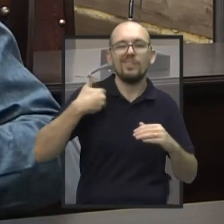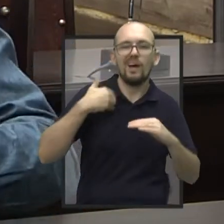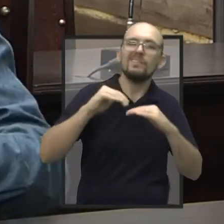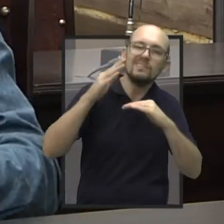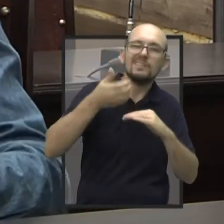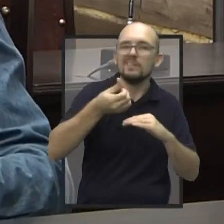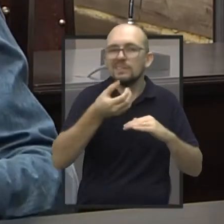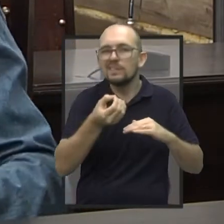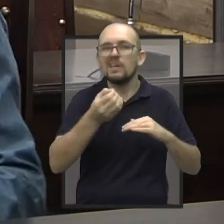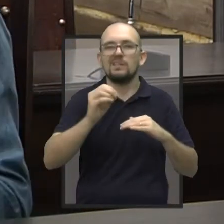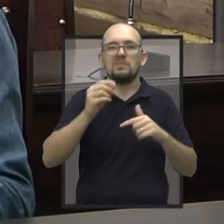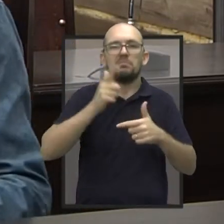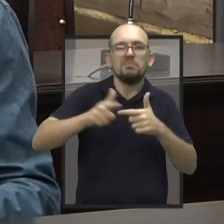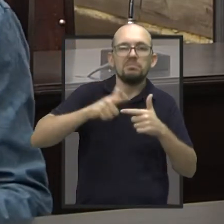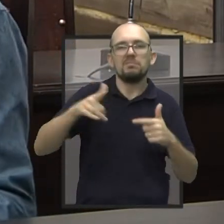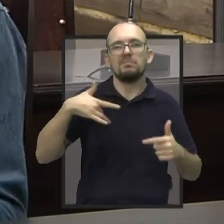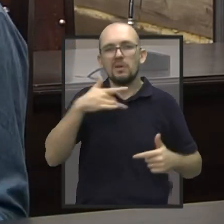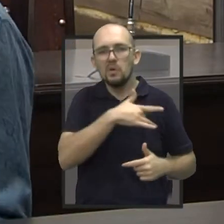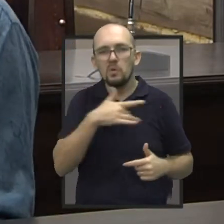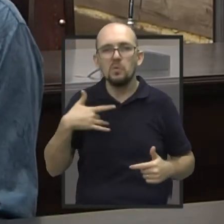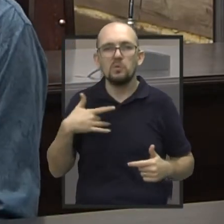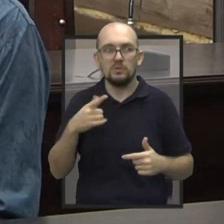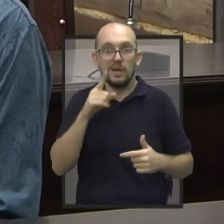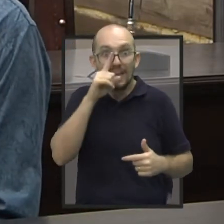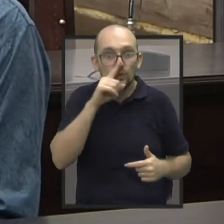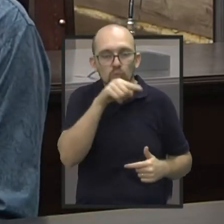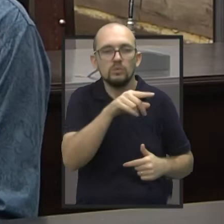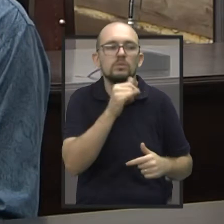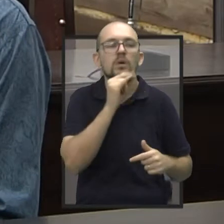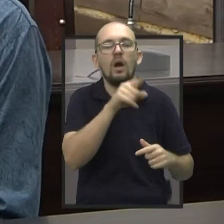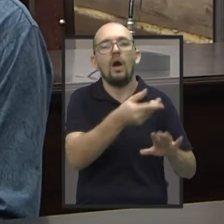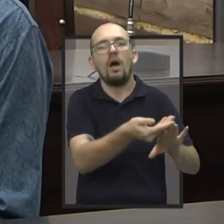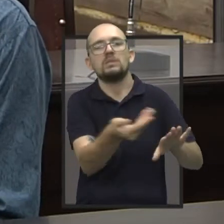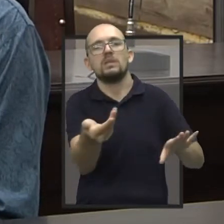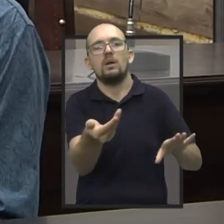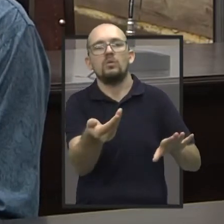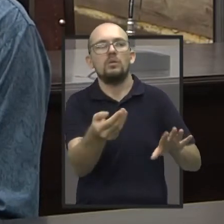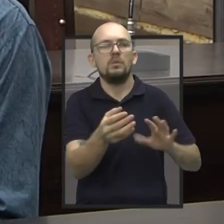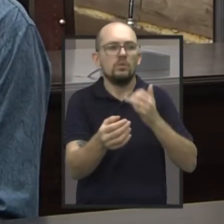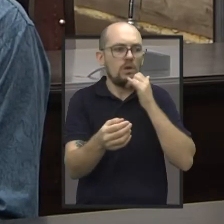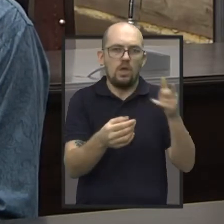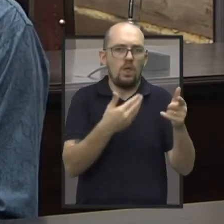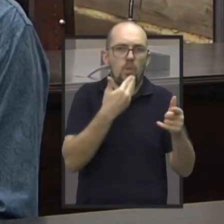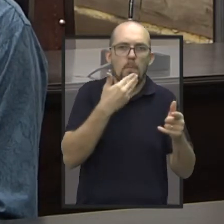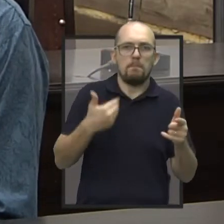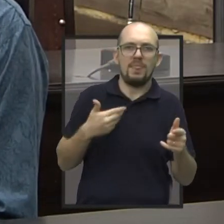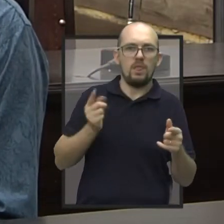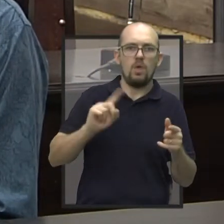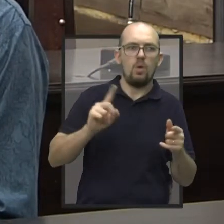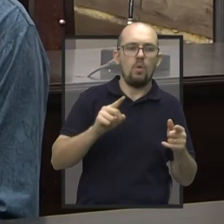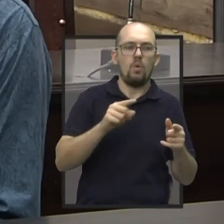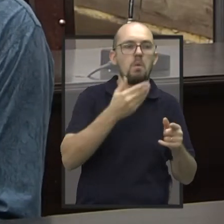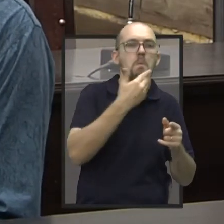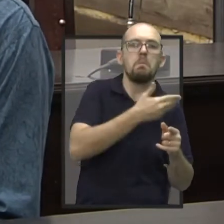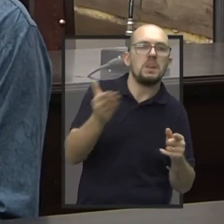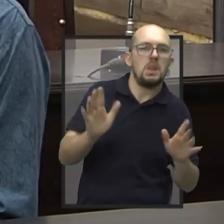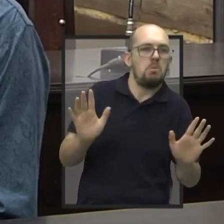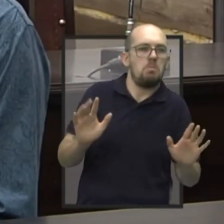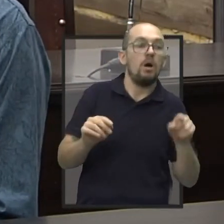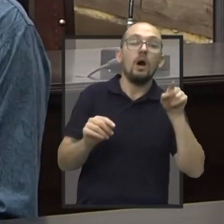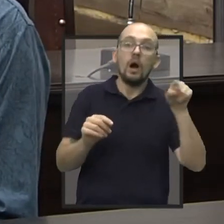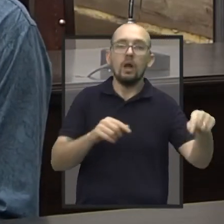60 anos, que teve um problema outro de saúde, que tem o grupo de risco, afastaram. Eles não pediram para se afastar. Na vontade deles, eles estariam